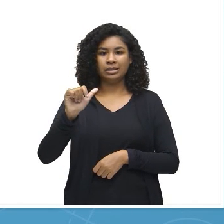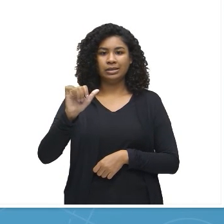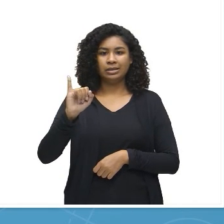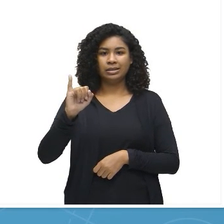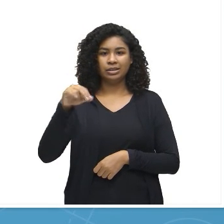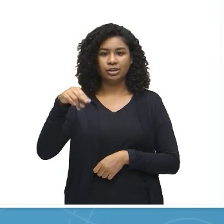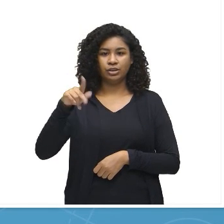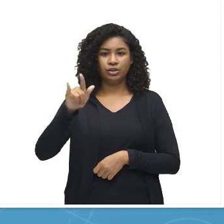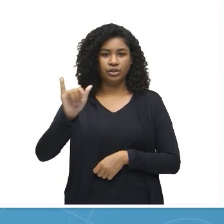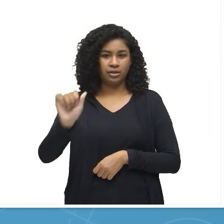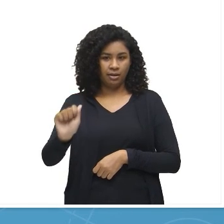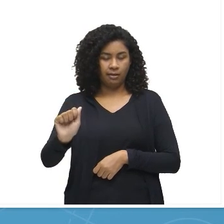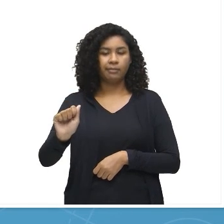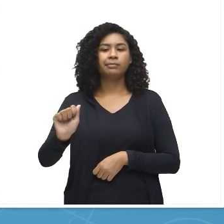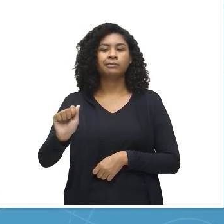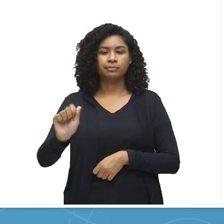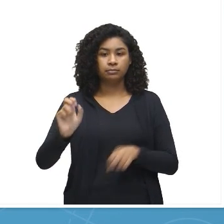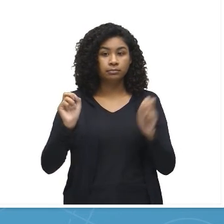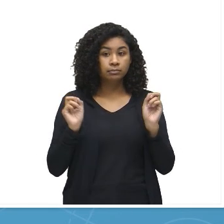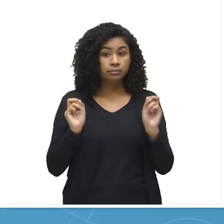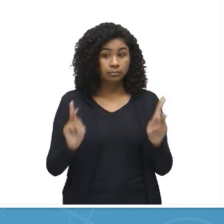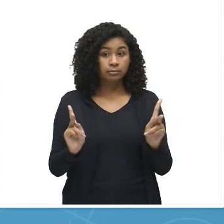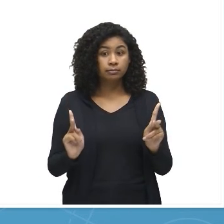Carolíngia, certo?